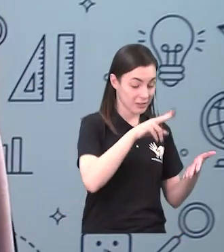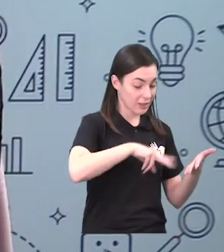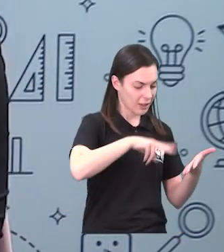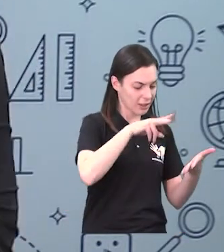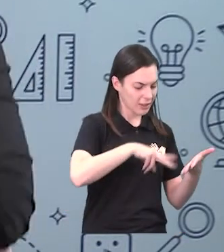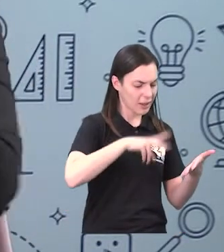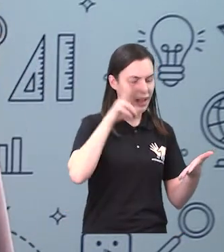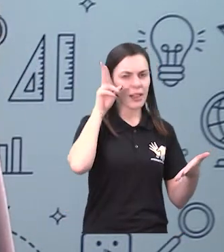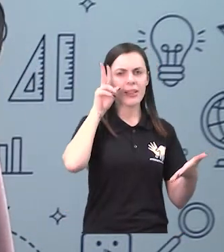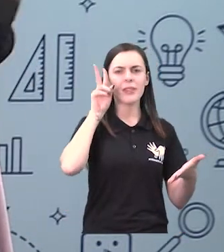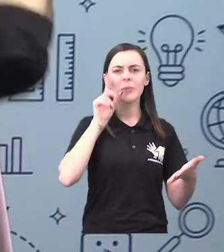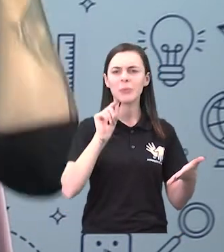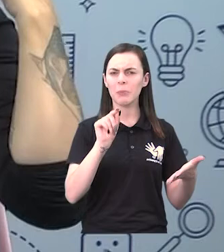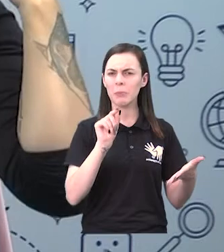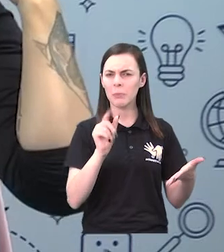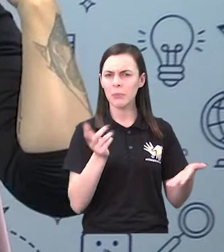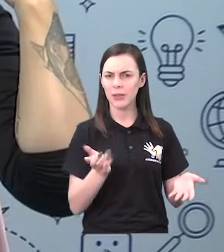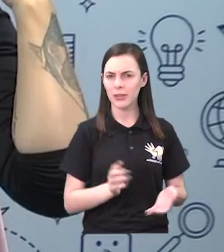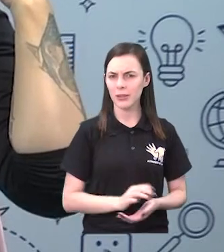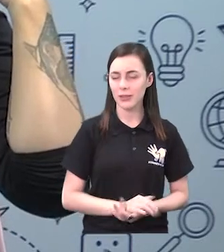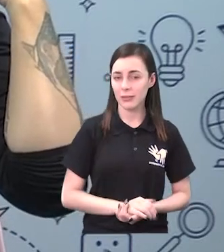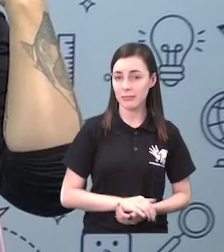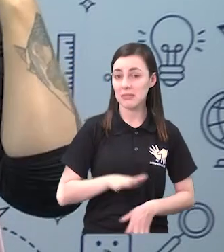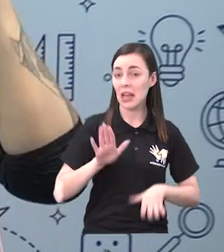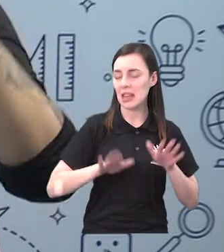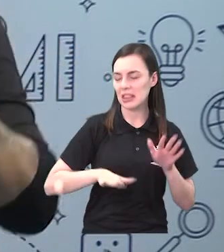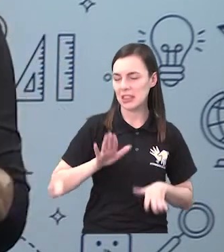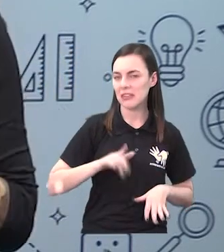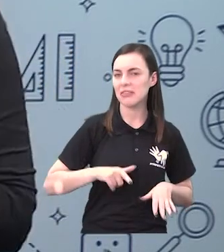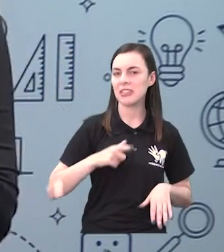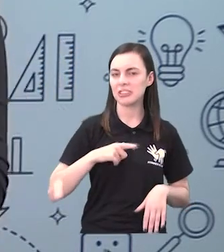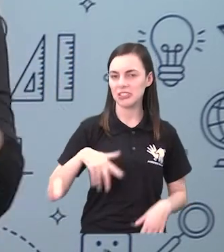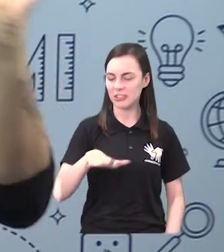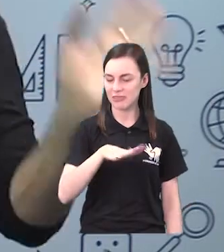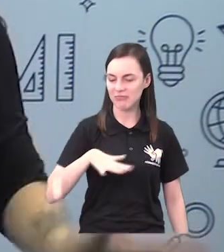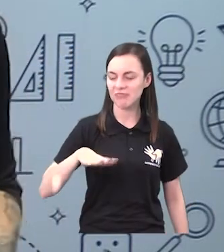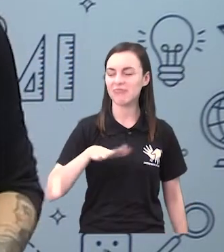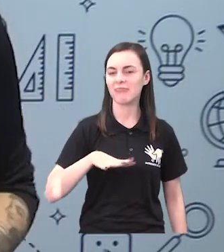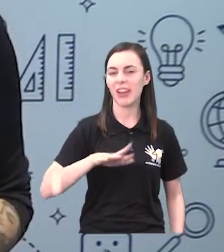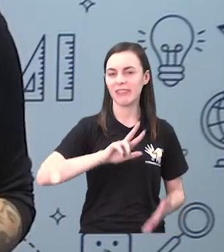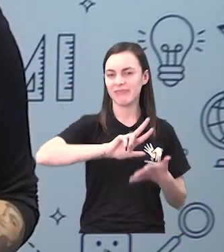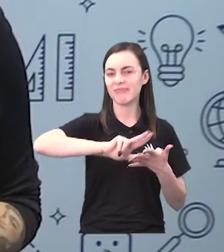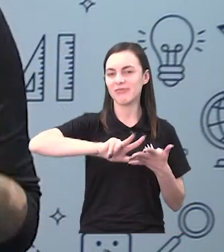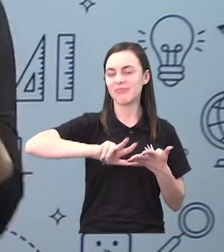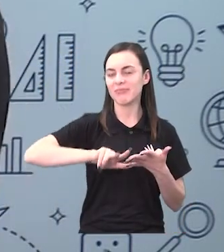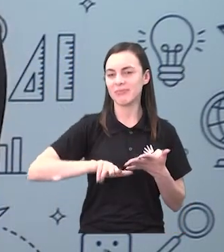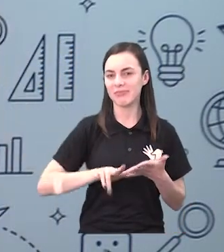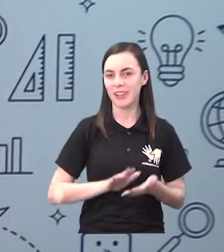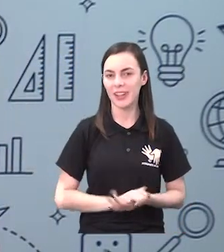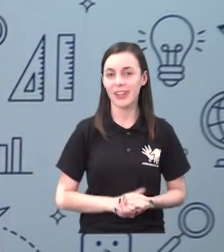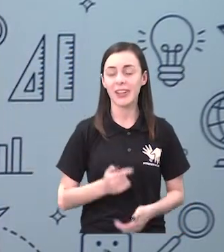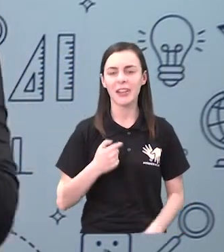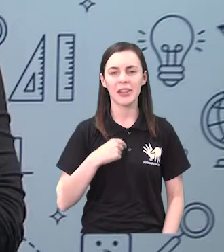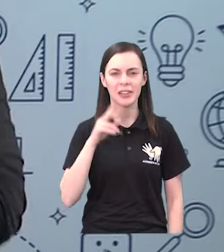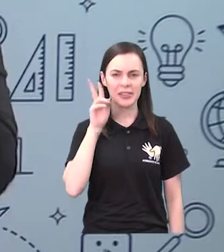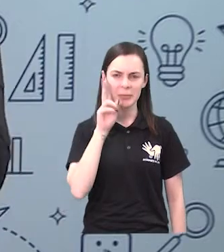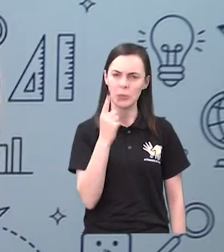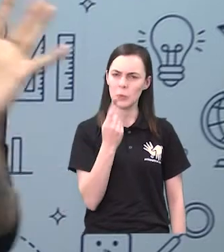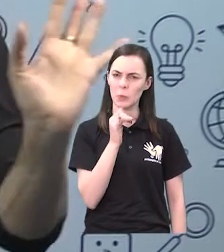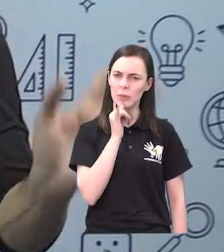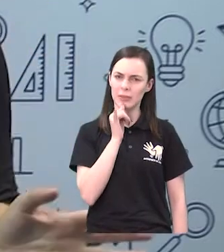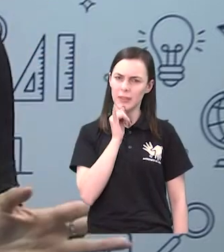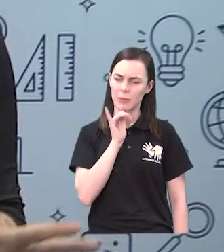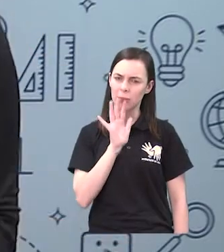ao ler esse texto Você se lembrou do quê Imagino que você tenha se lembrado de várias situações Eu também só dei um exemplo